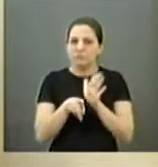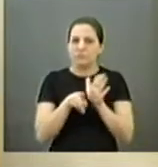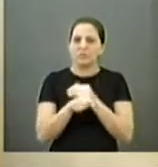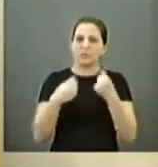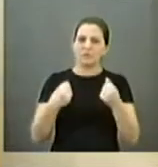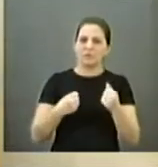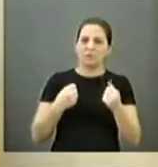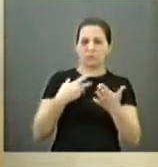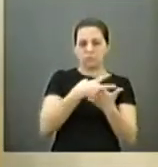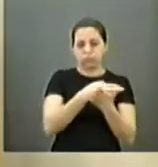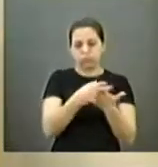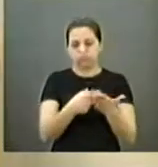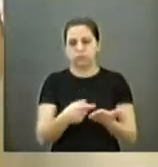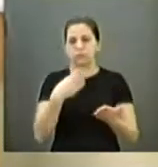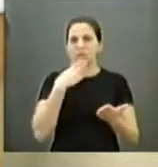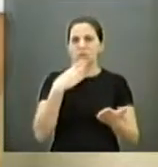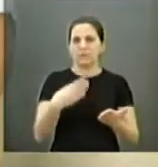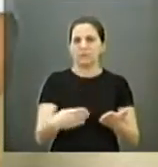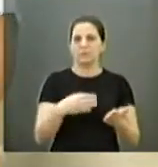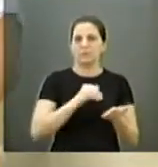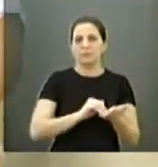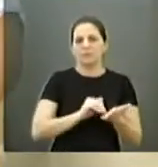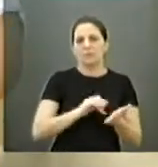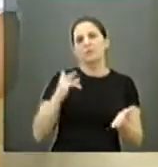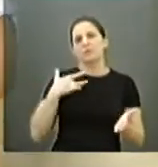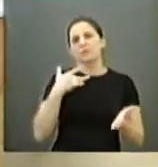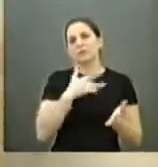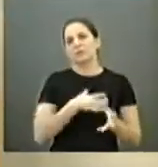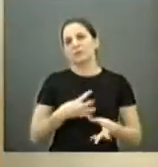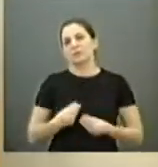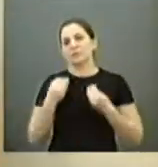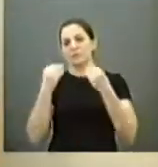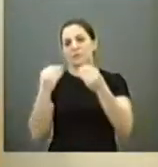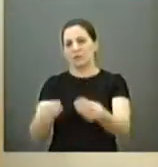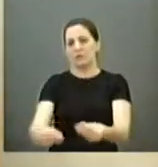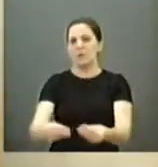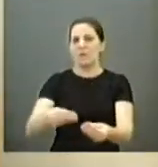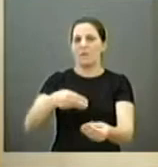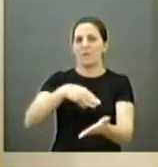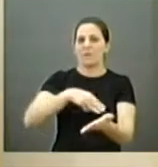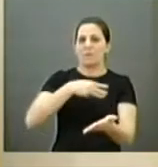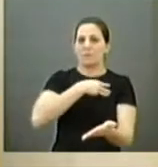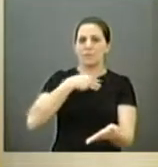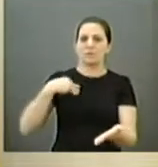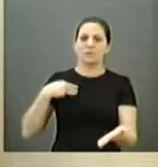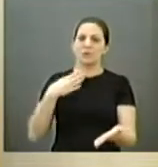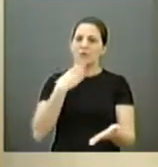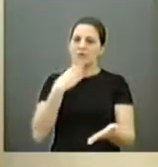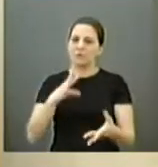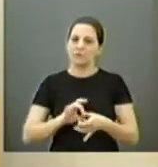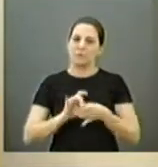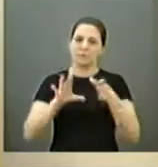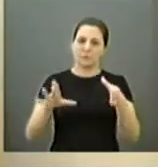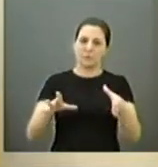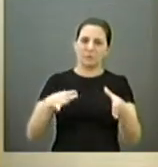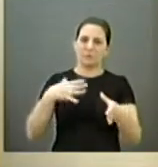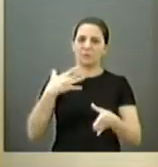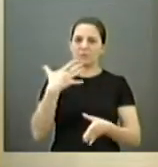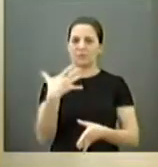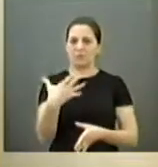desse rol de pedidos que a Secretaria de Saúde enviou para o Ministério pedindo autorização para essas